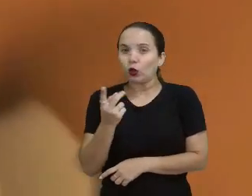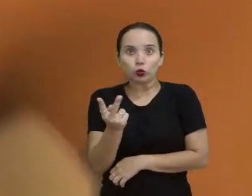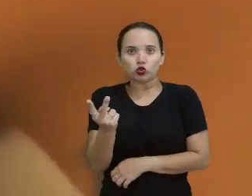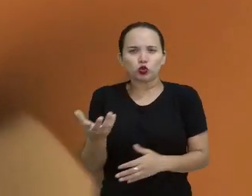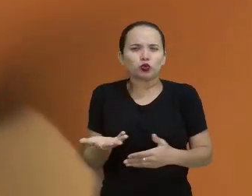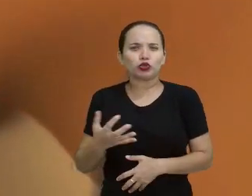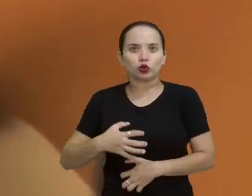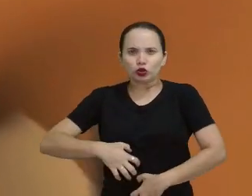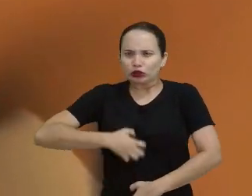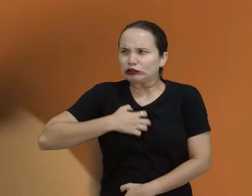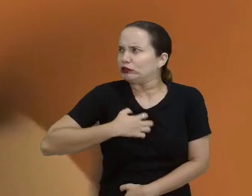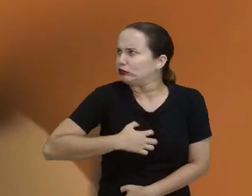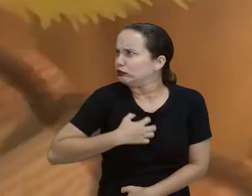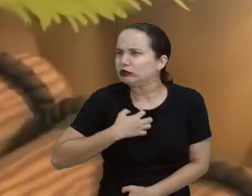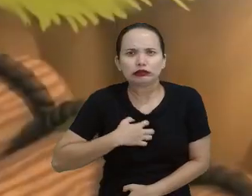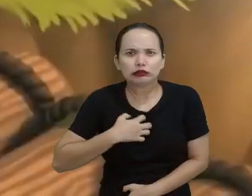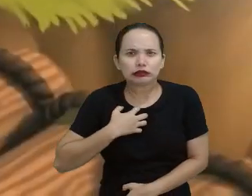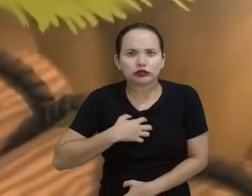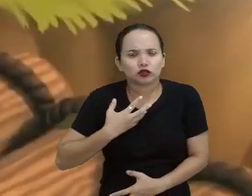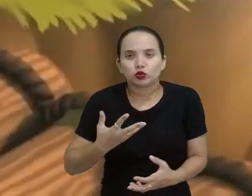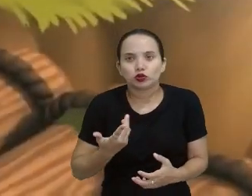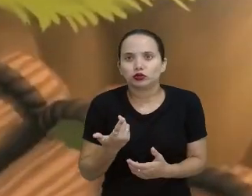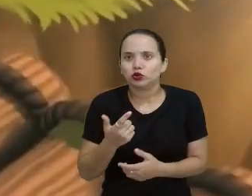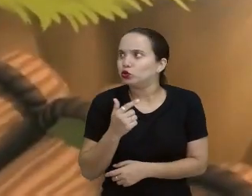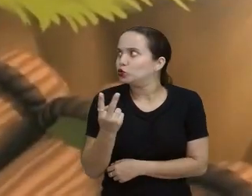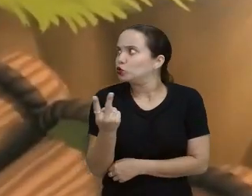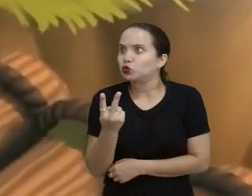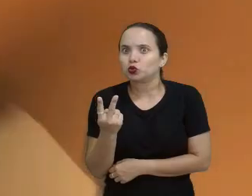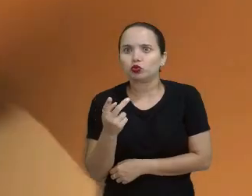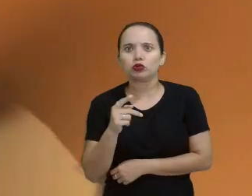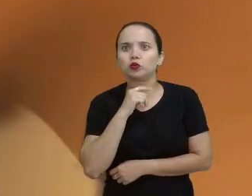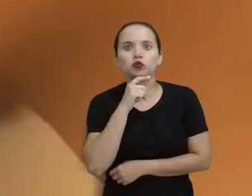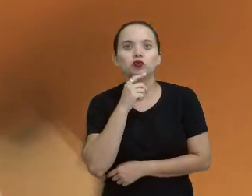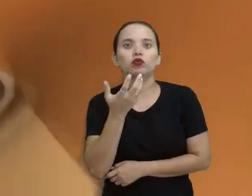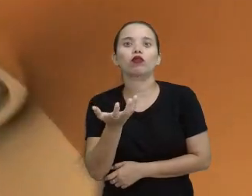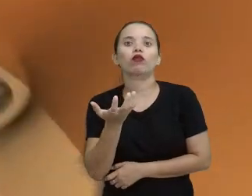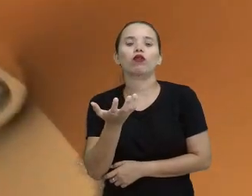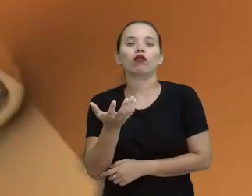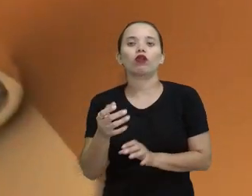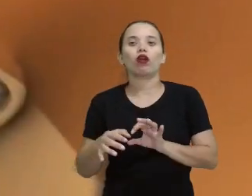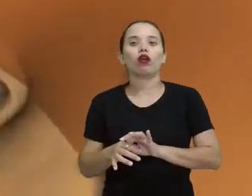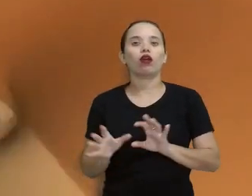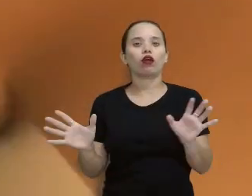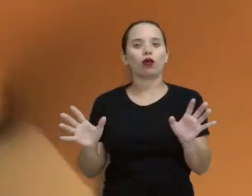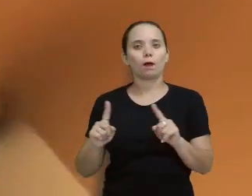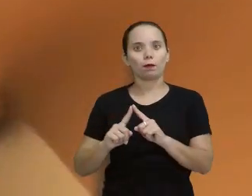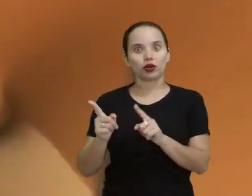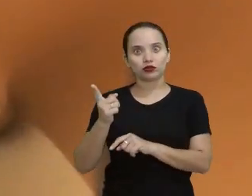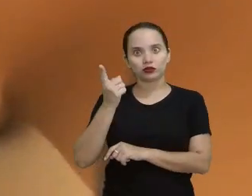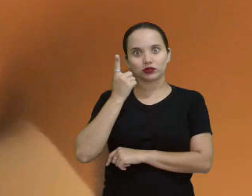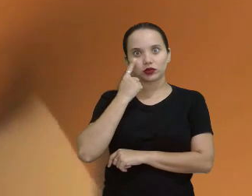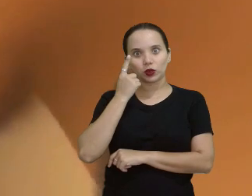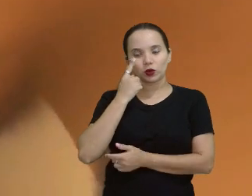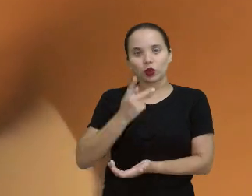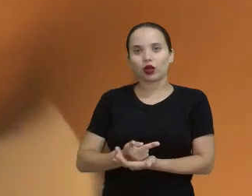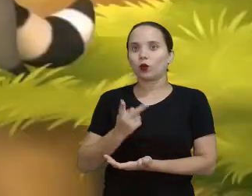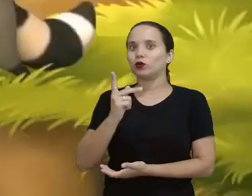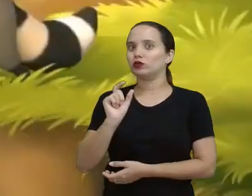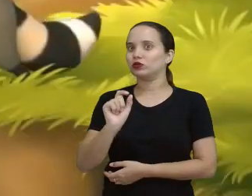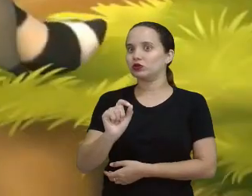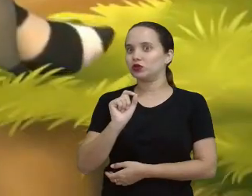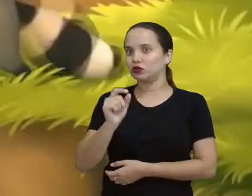aí, né? E nenhum dos dois quer ceder, mas olha o que é que deu. Olha a vida com